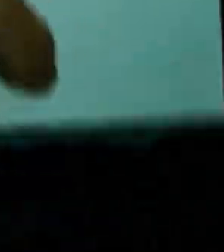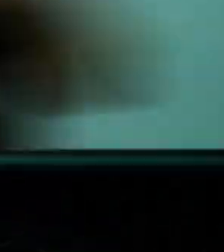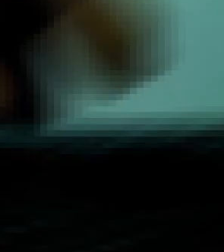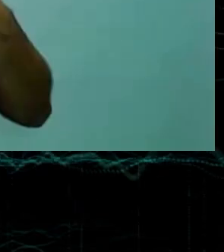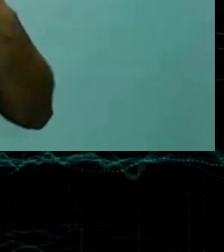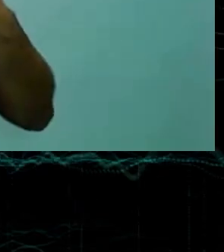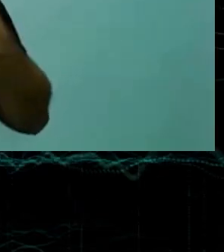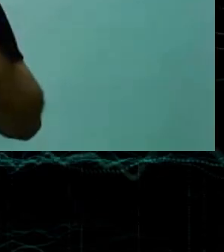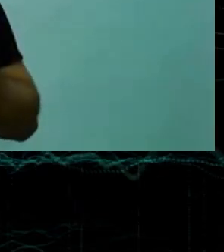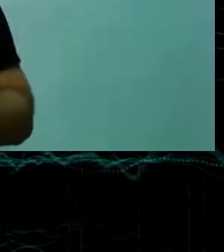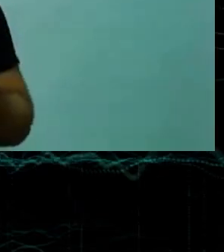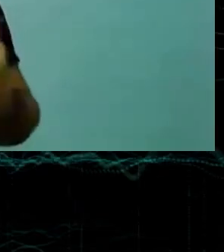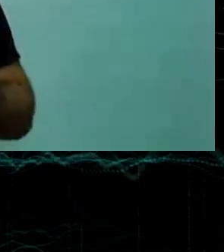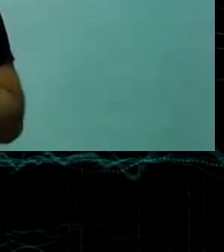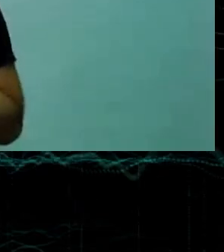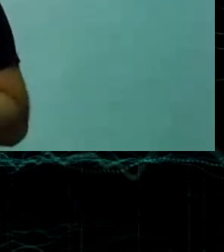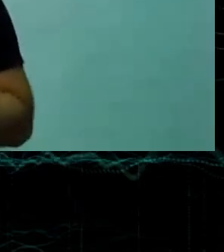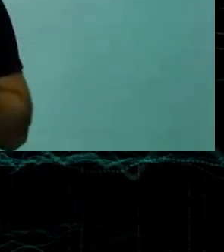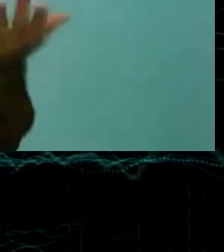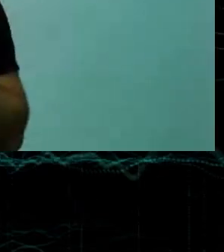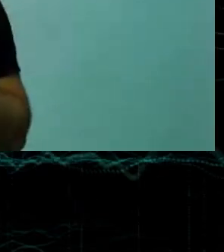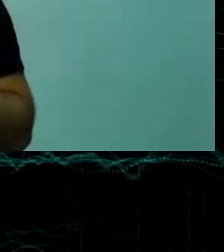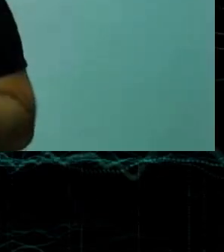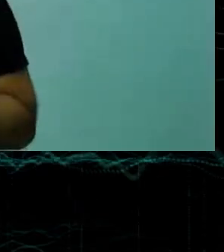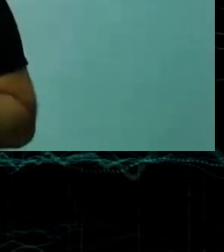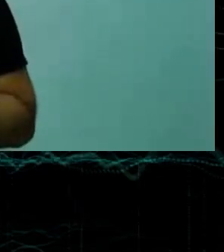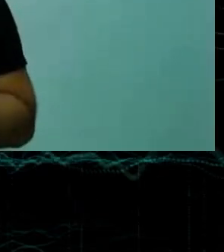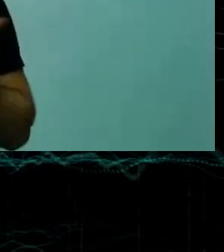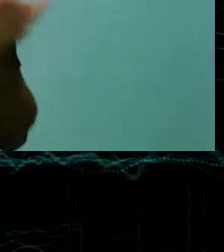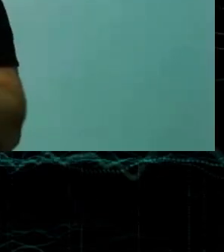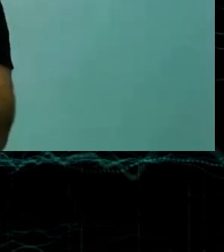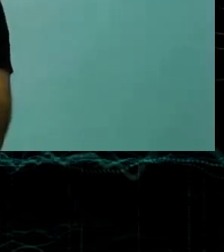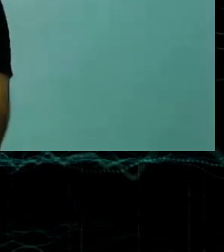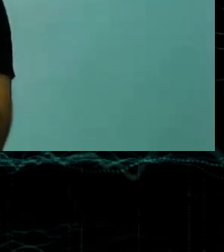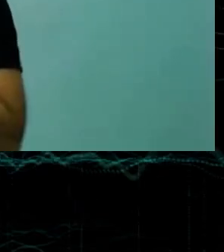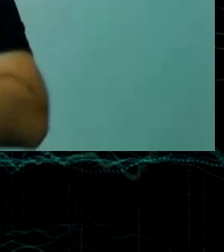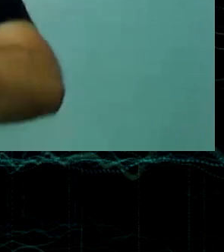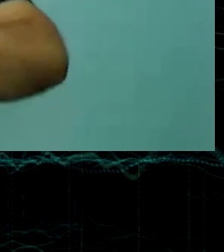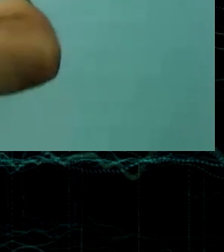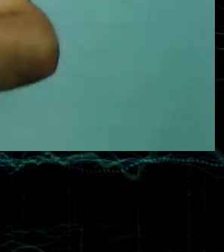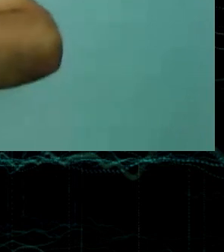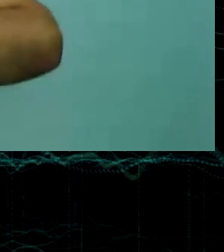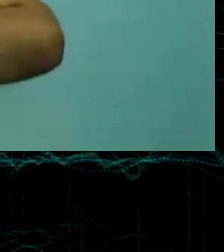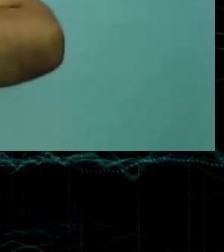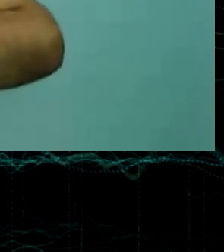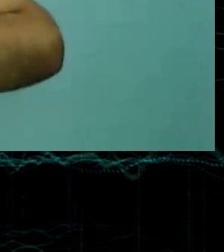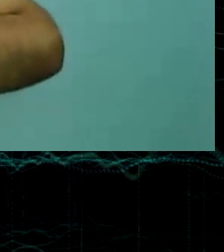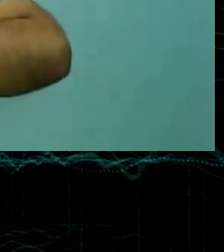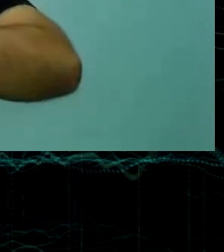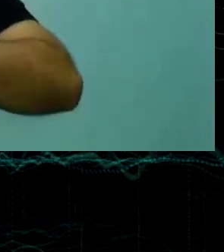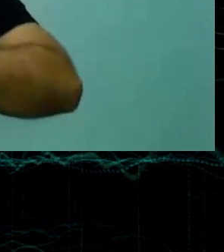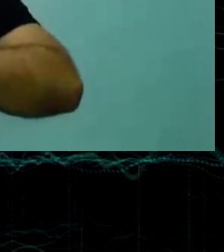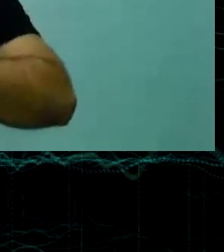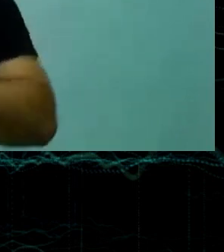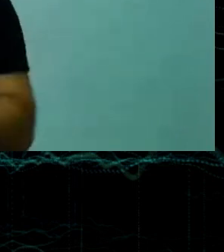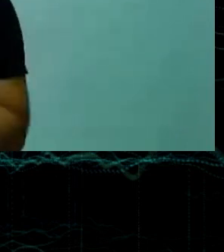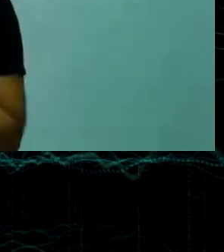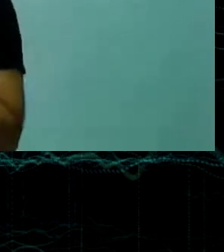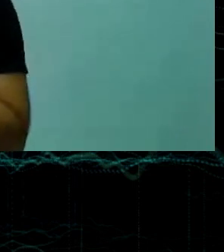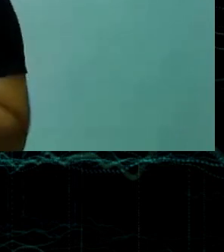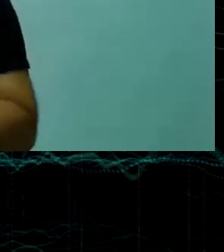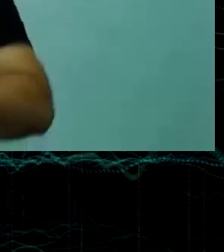o mano sem mais delongas de Olha só tal que vai começar no tempo mano você acredita nisso começou né